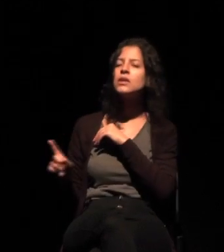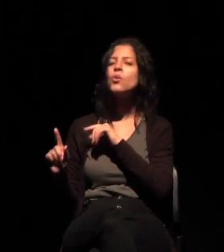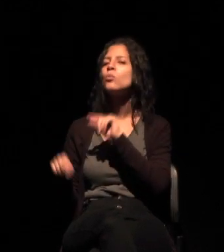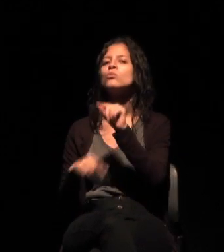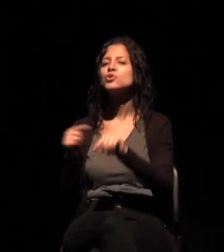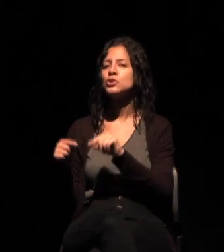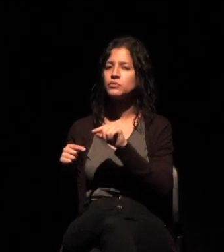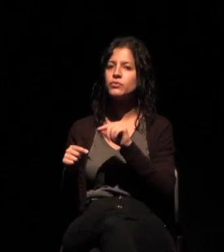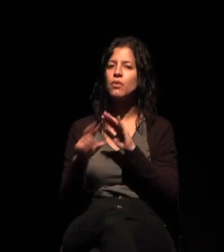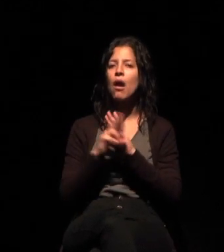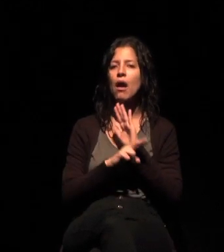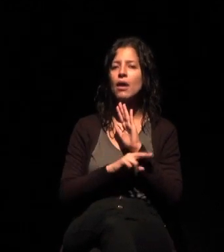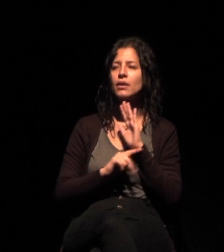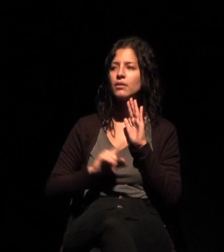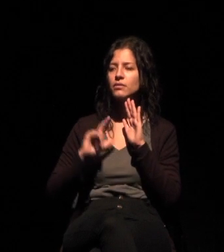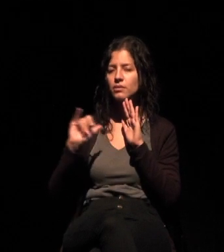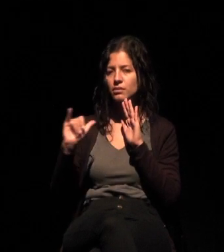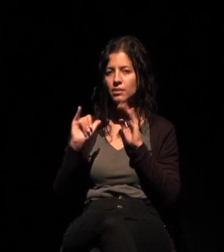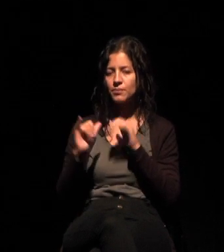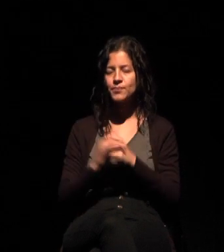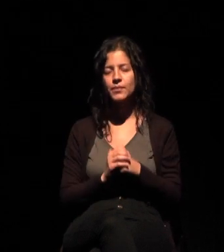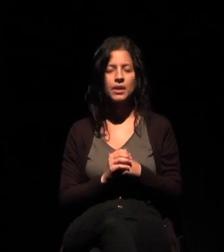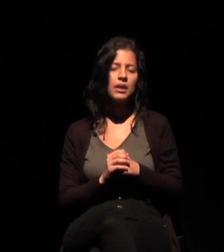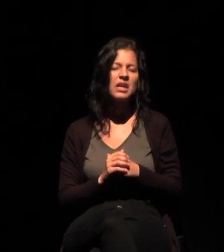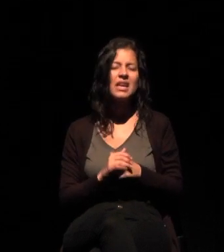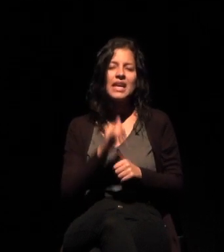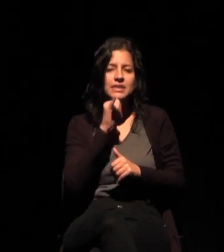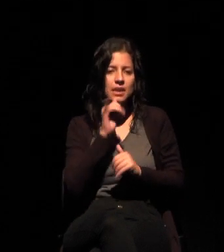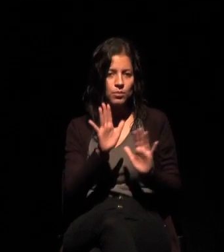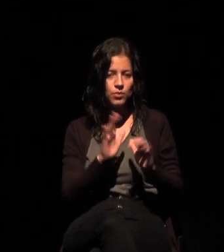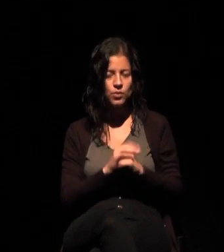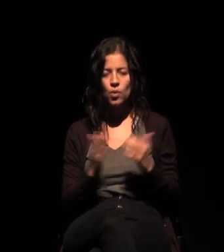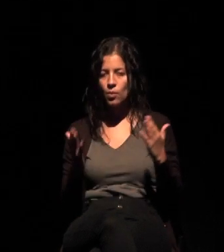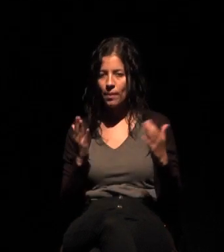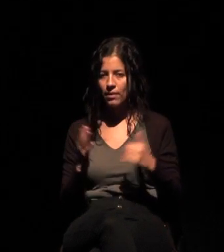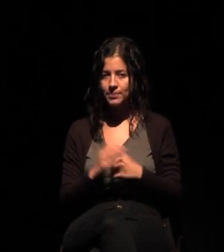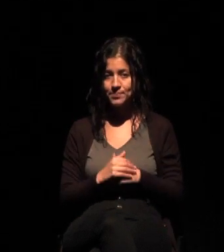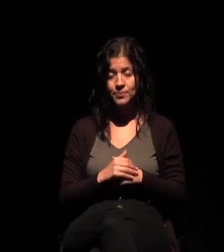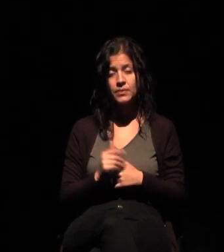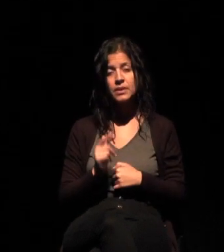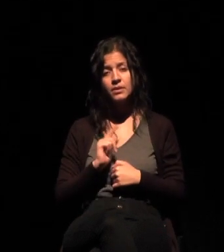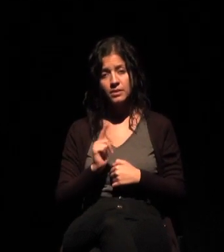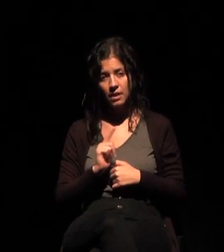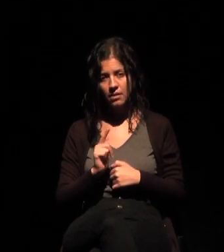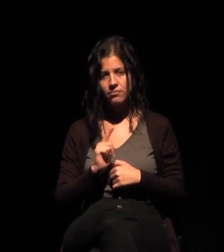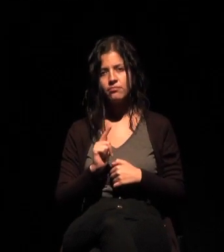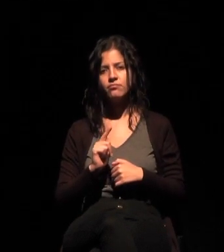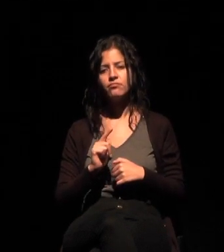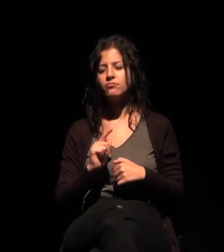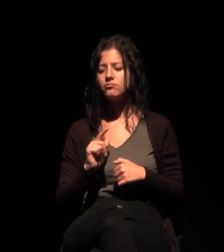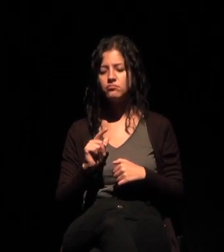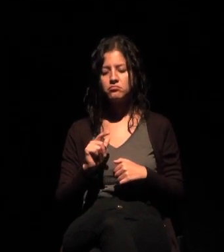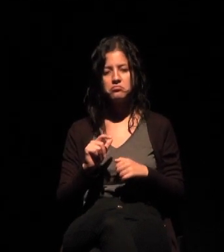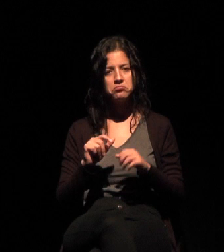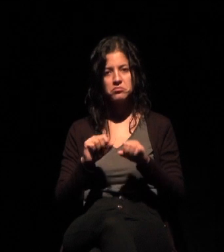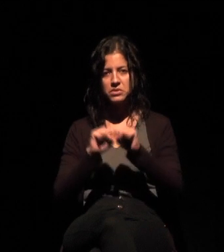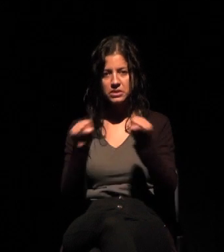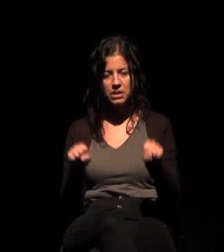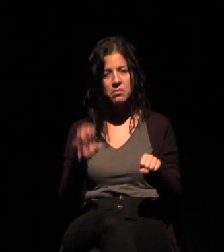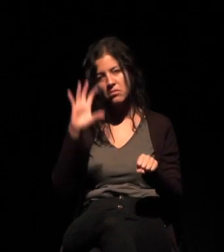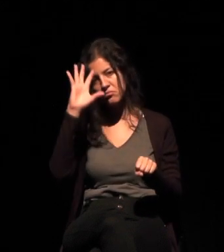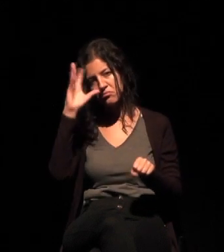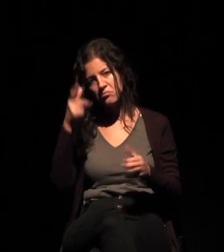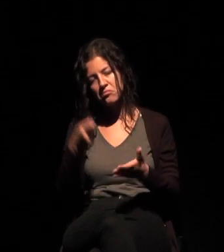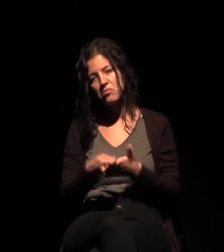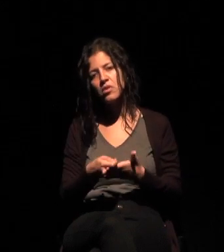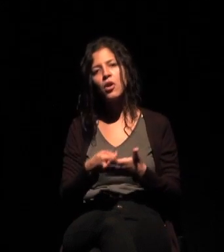tem um sistema para decidir é fato sa partir de grande base de grandes bases de conhecimento hoje em dia existem grandes bases